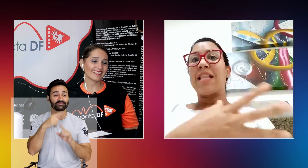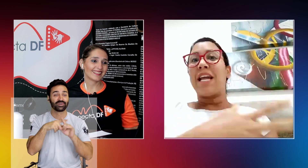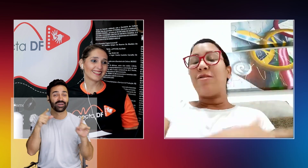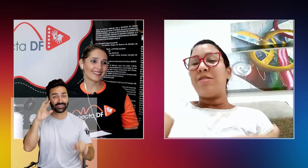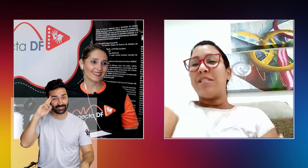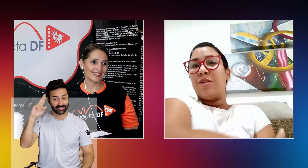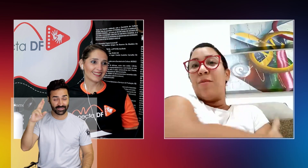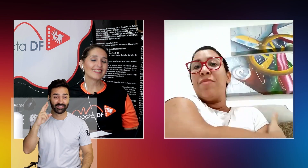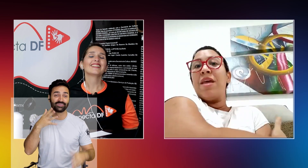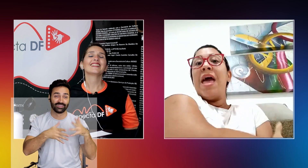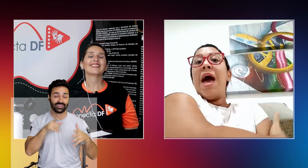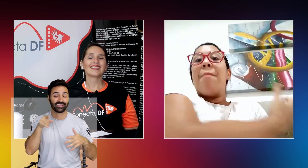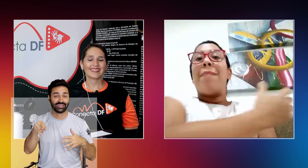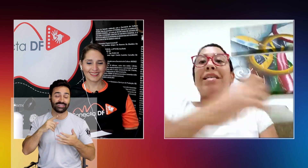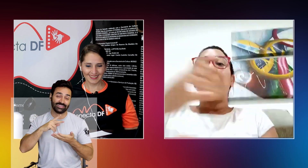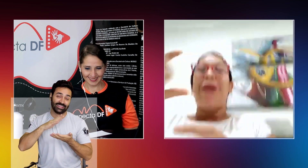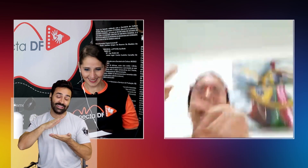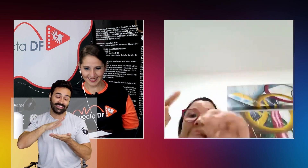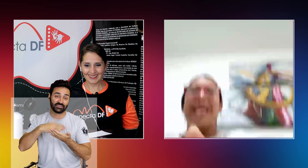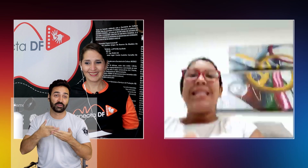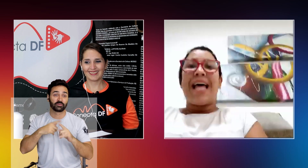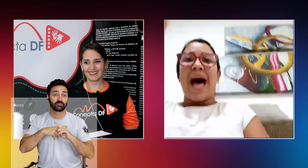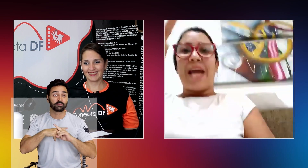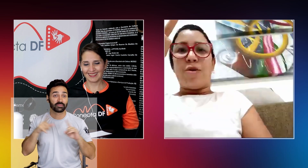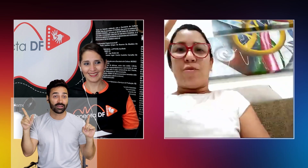está traduzindo. Mas para